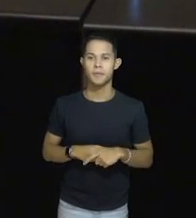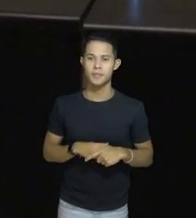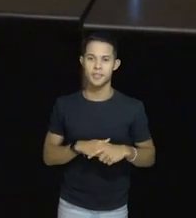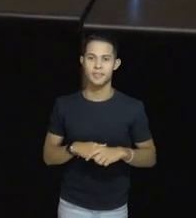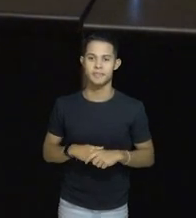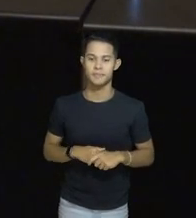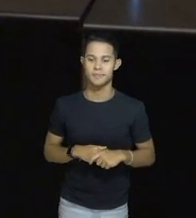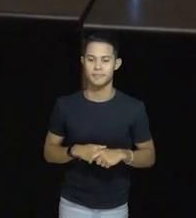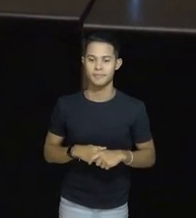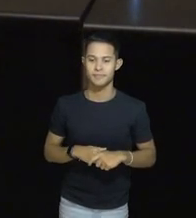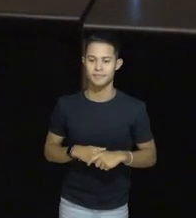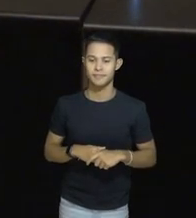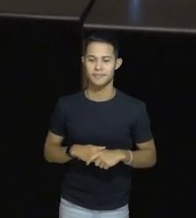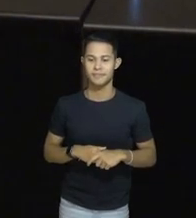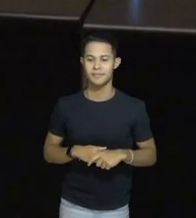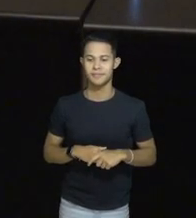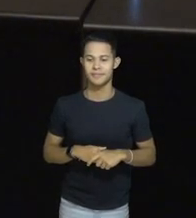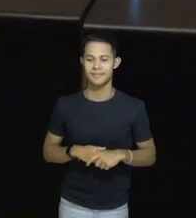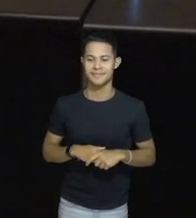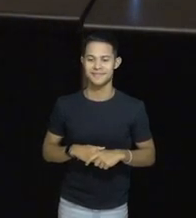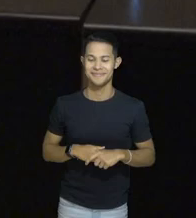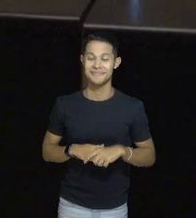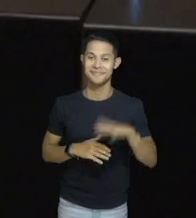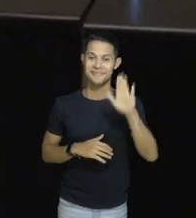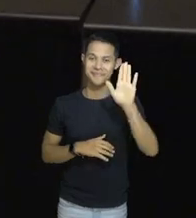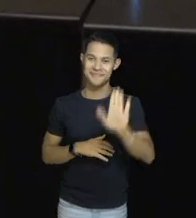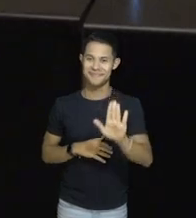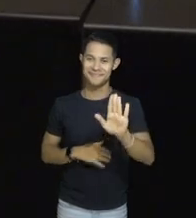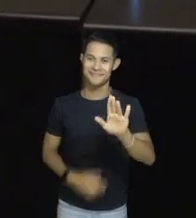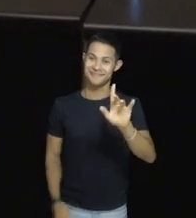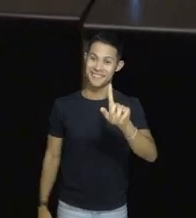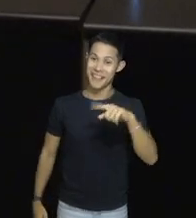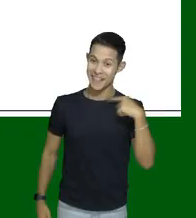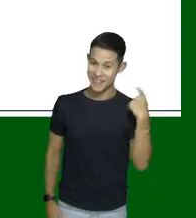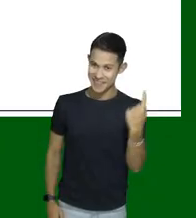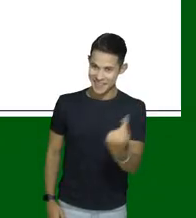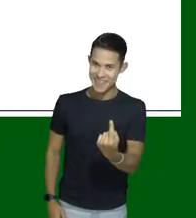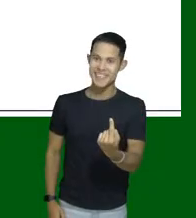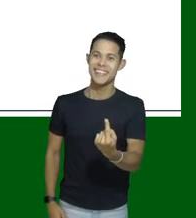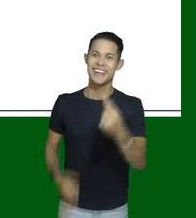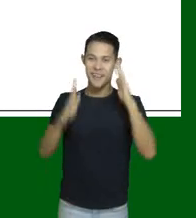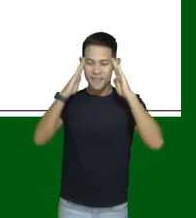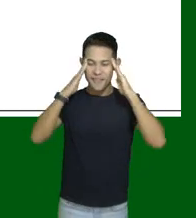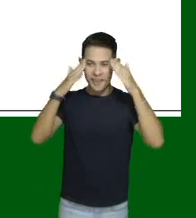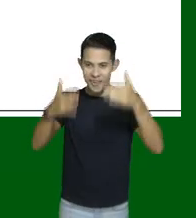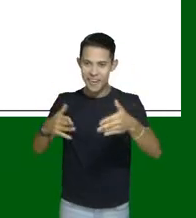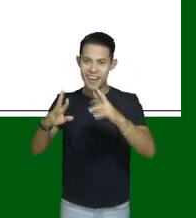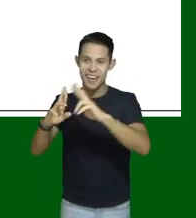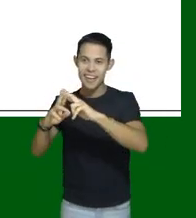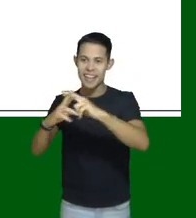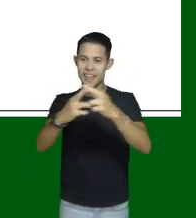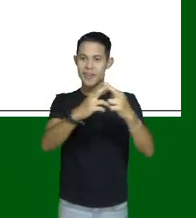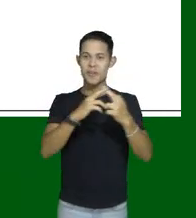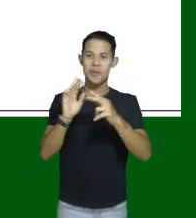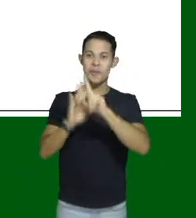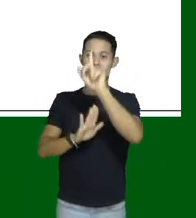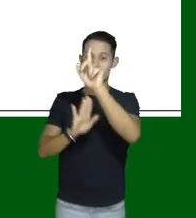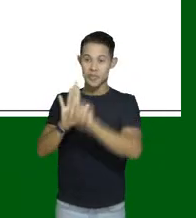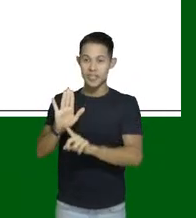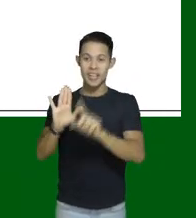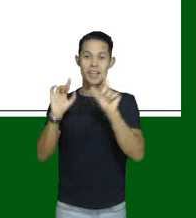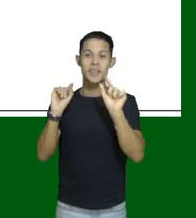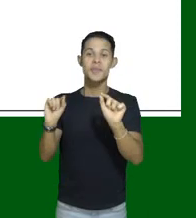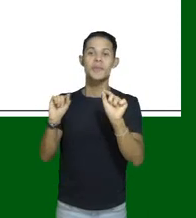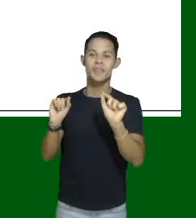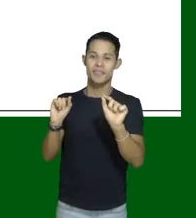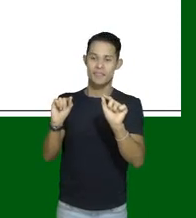a gente preza, né, na rede por reconhecer o direito de cada criança, é uma frase do Paganelli, mas que reflete muito o que a gente